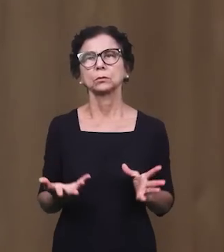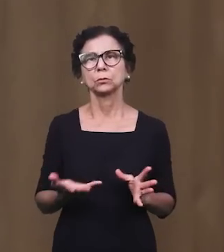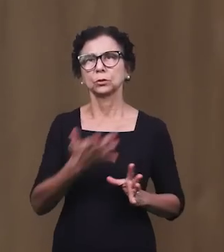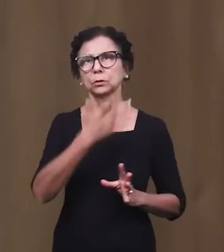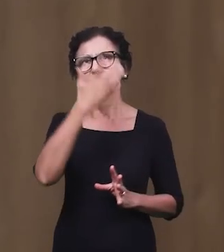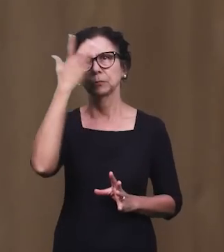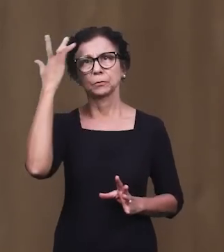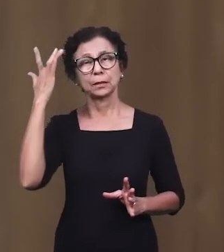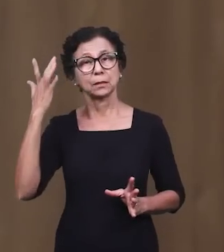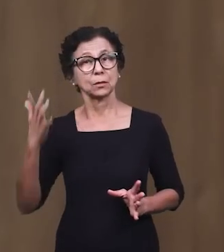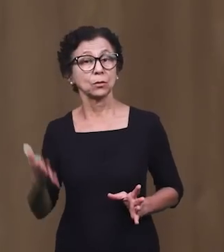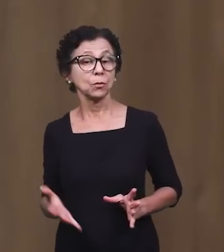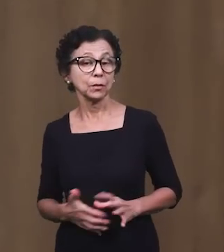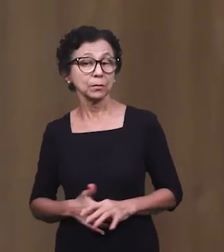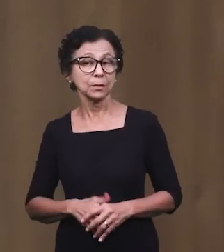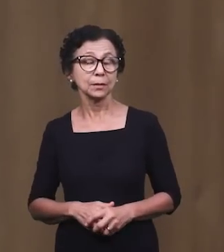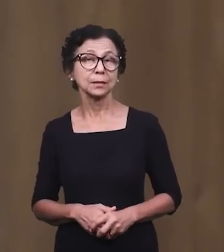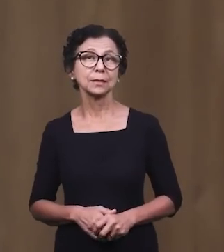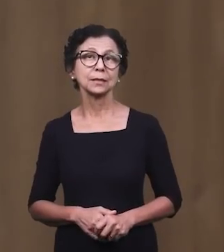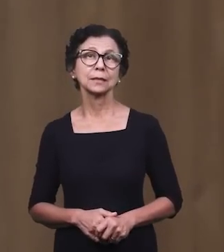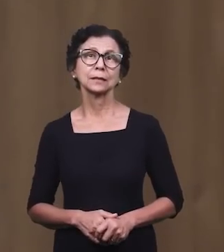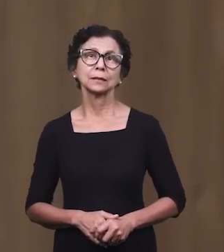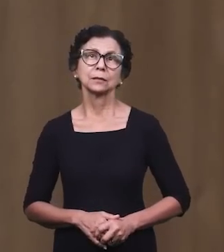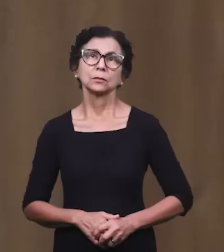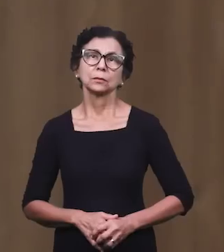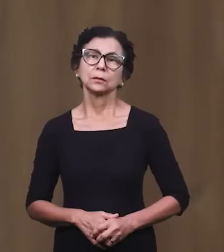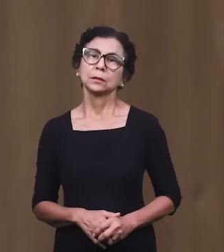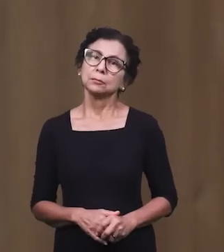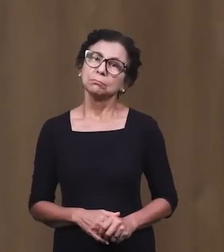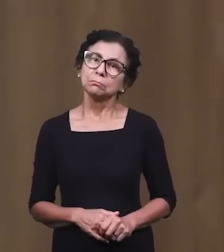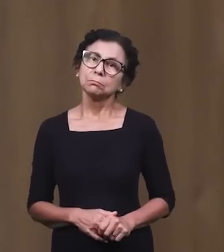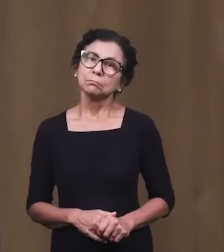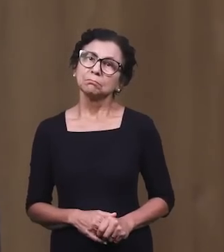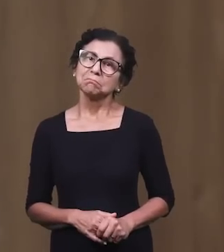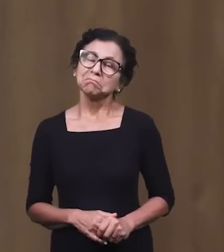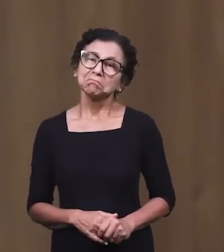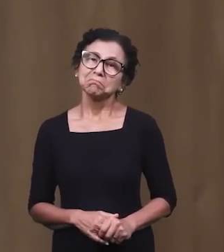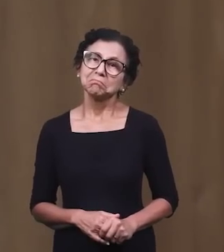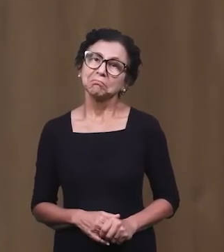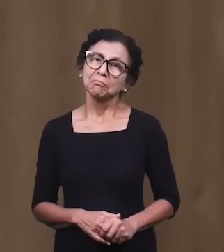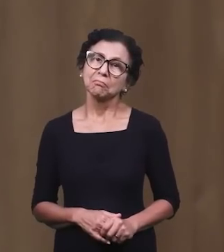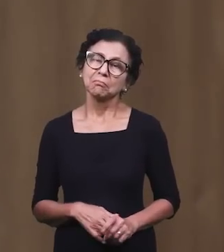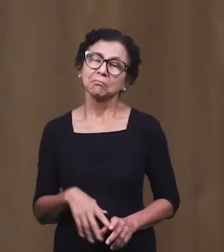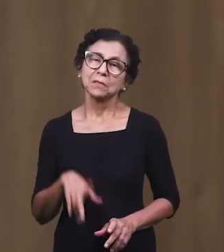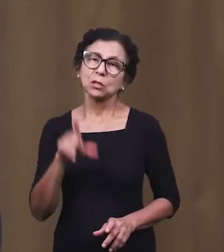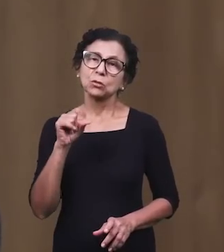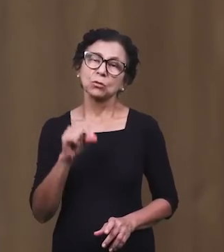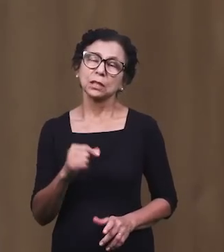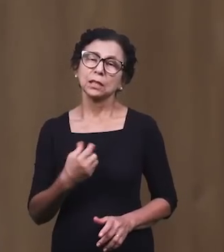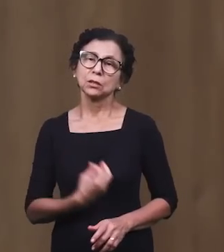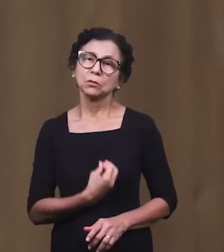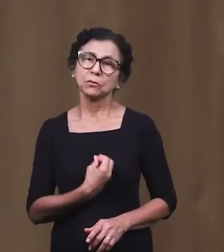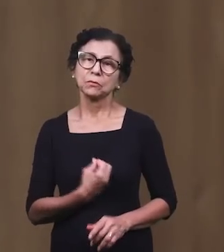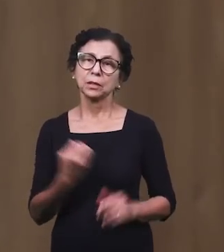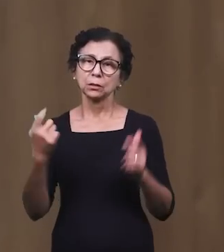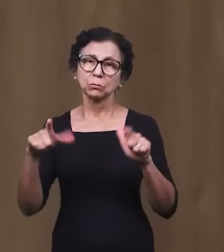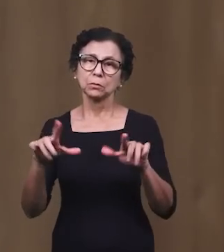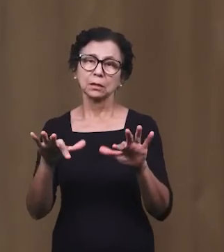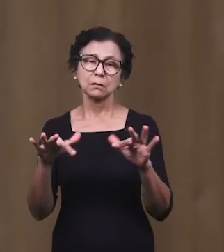fatalidade, ou alguns até por escolha, reduziram seu padrão de vida e continuaram sendo pessoas felizes, vivendo